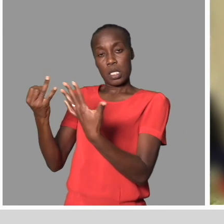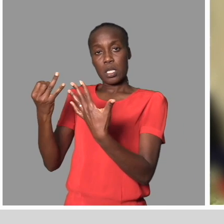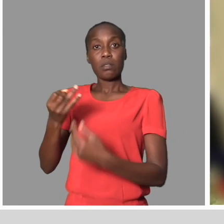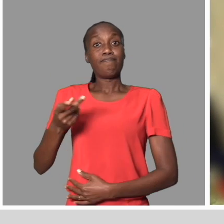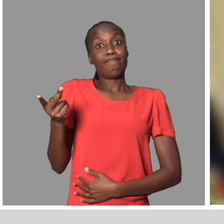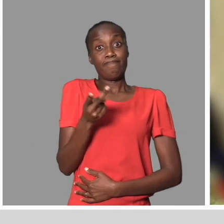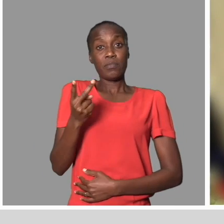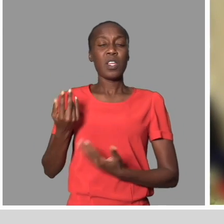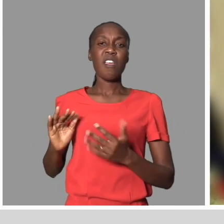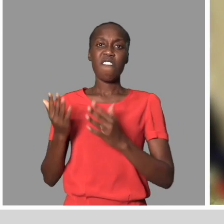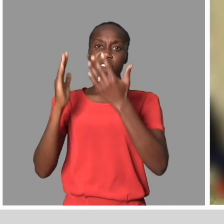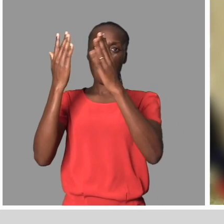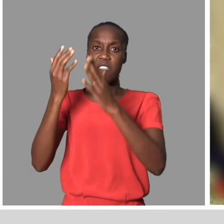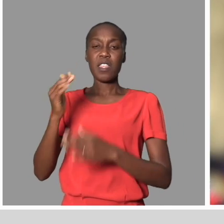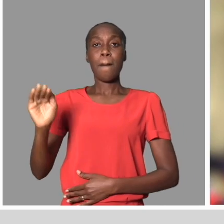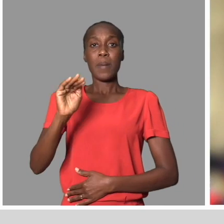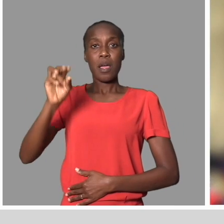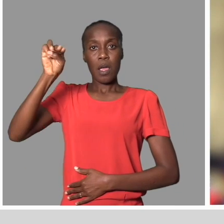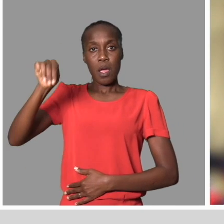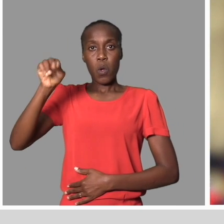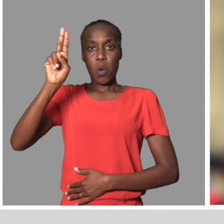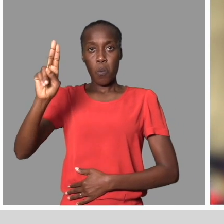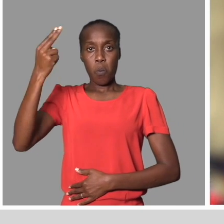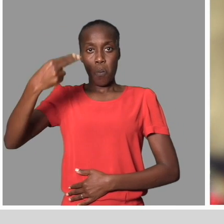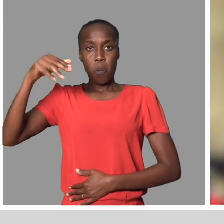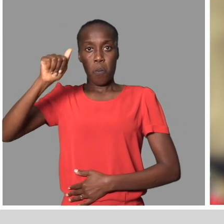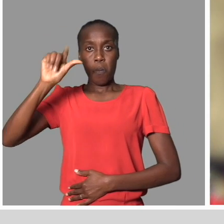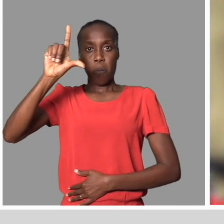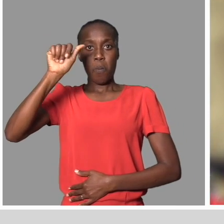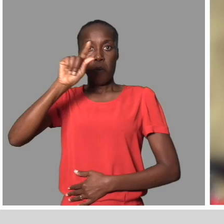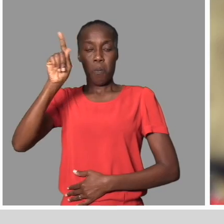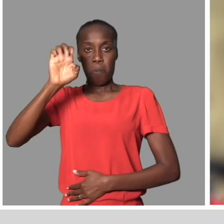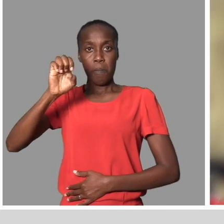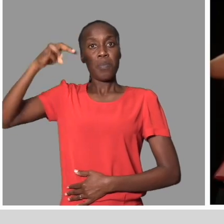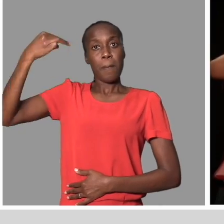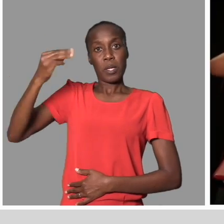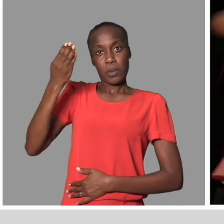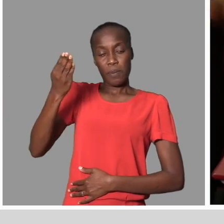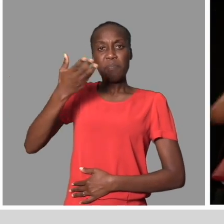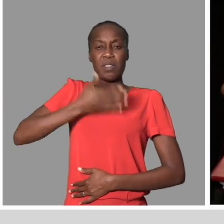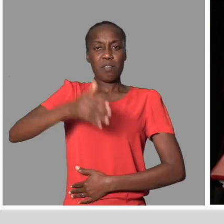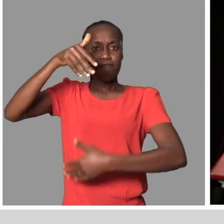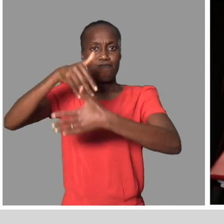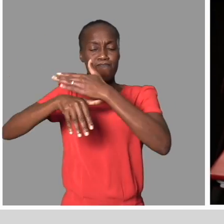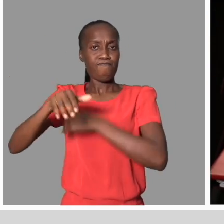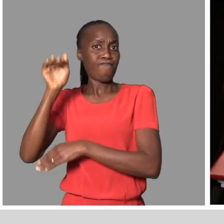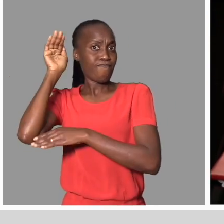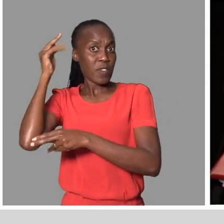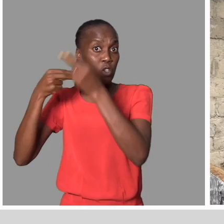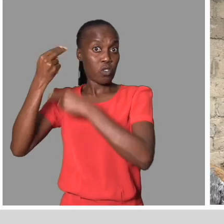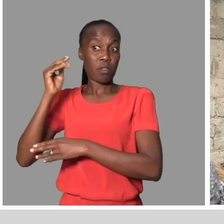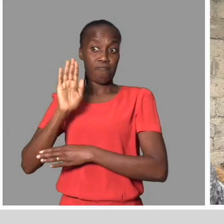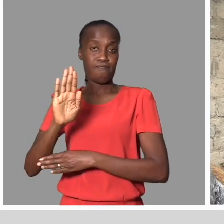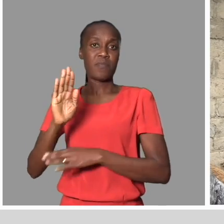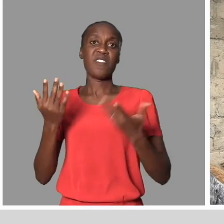respectivamente, que vivem no bairro Moalaz, município da Matola, para se enterar do seu estágio de vida.